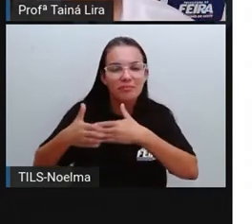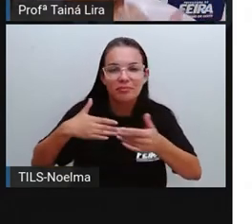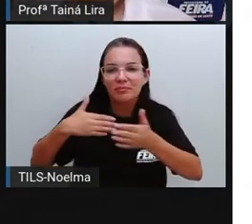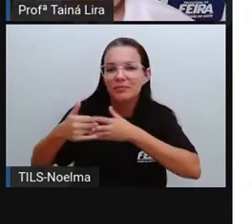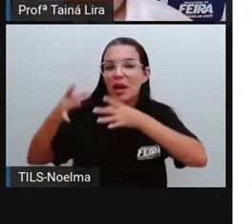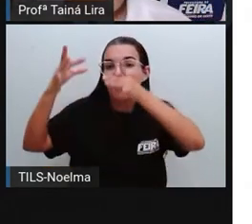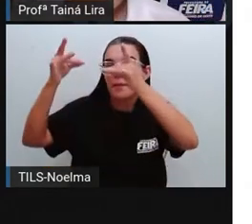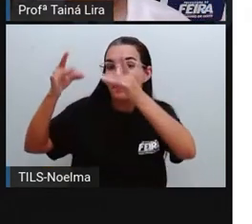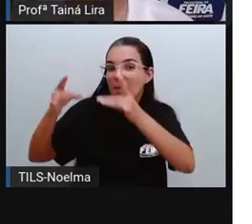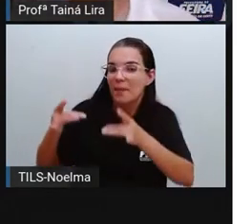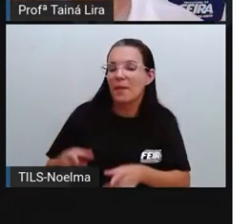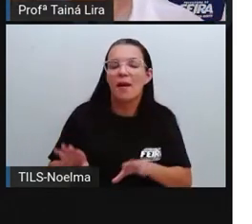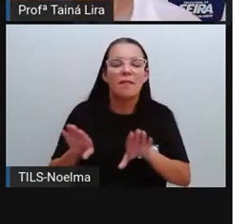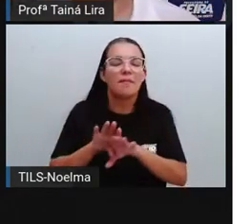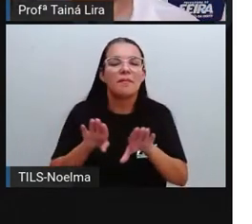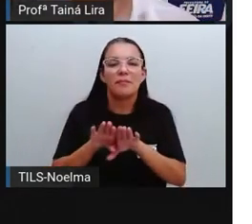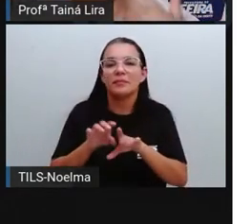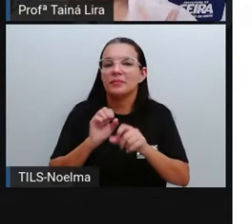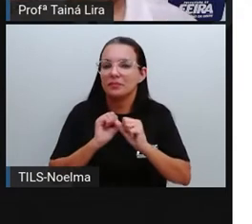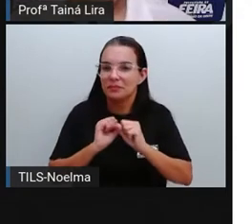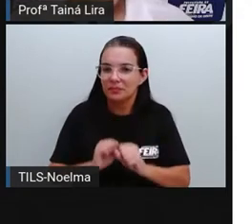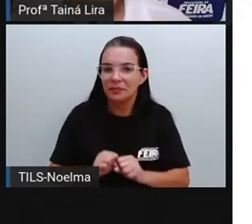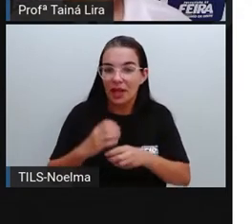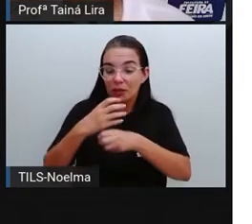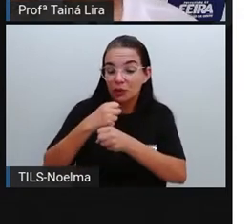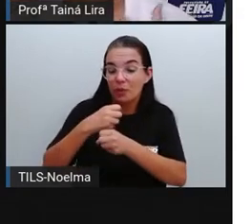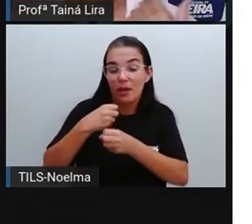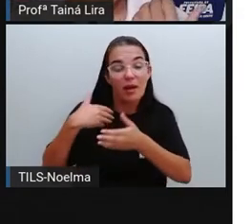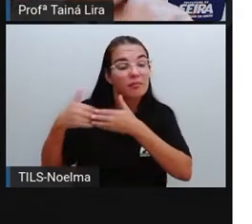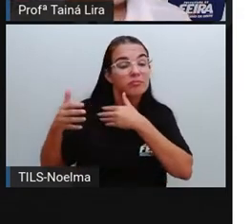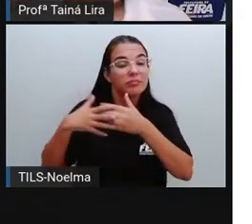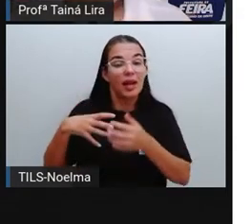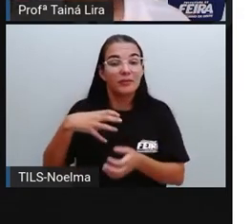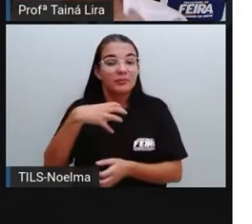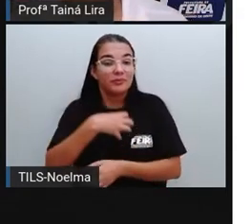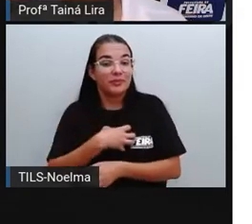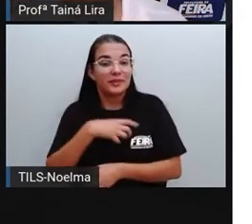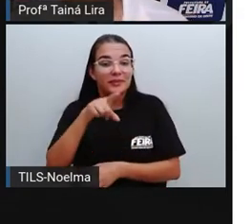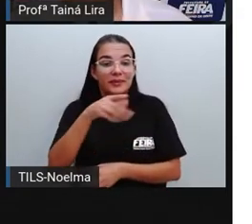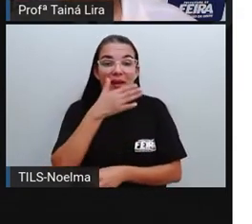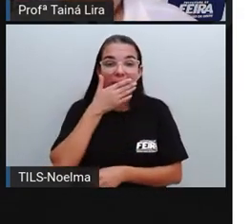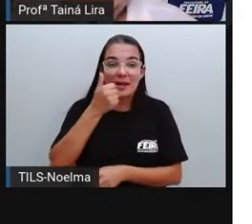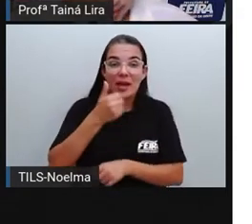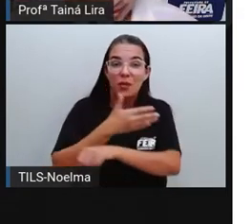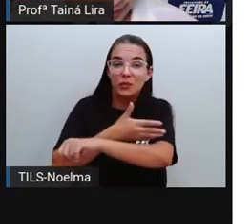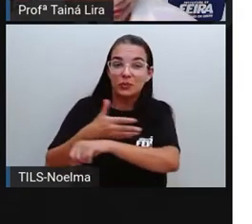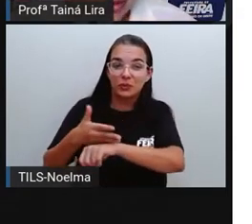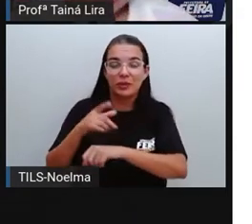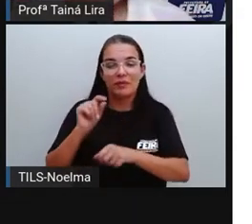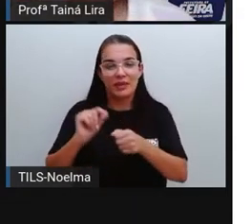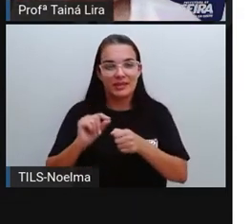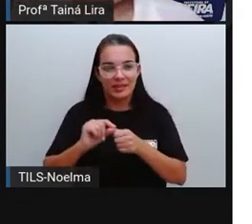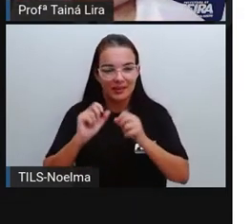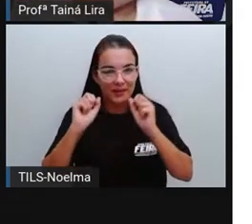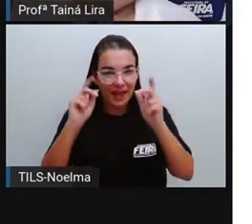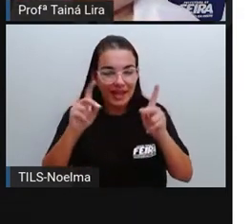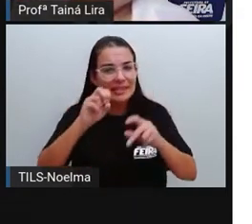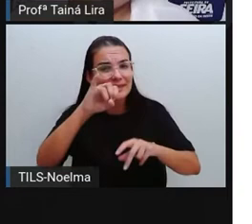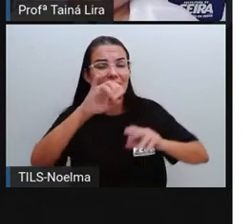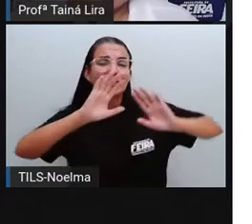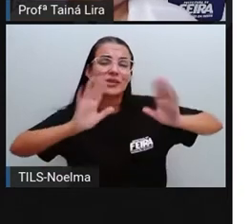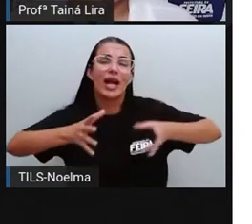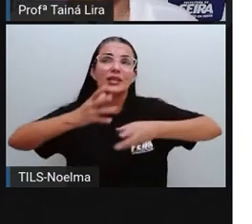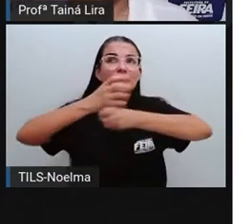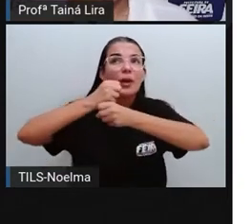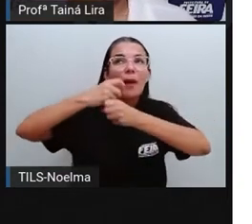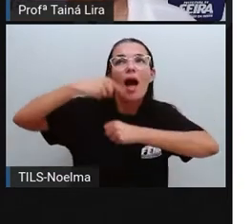para fazer esse cálculo da maneira, né? Com a estratégia que vocês costumam utilizar. Quem já souber fazer